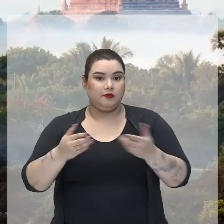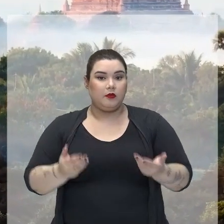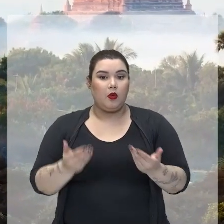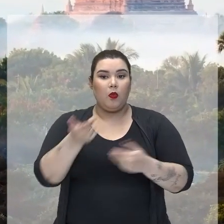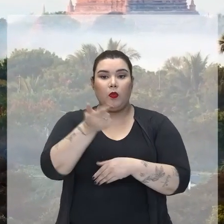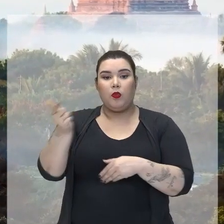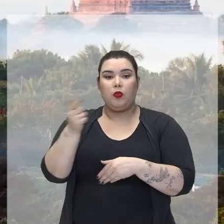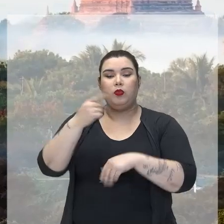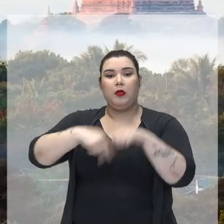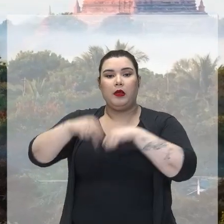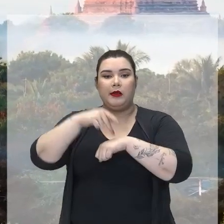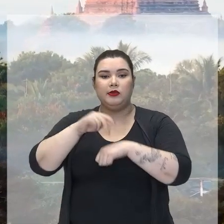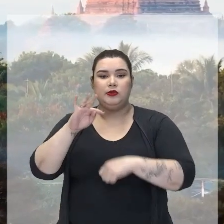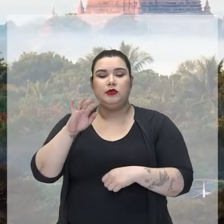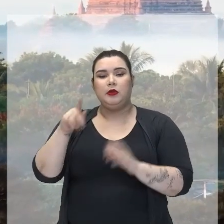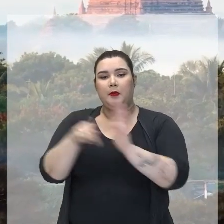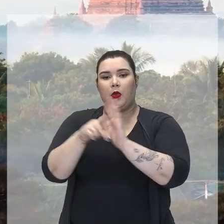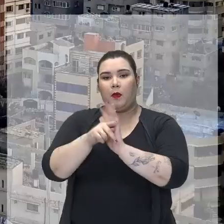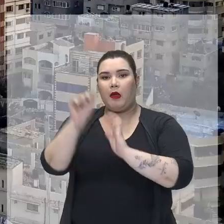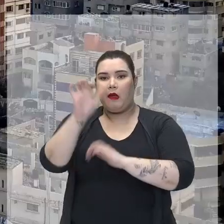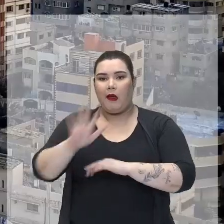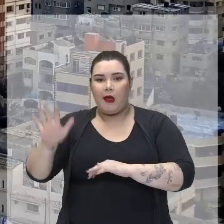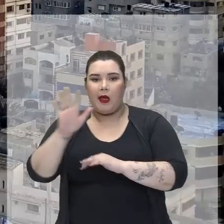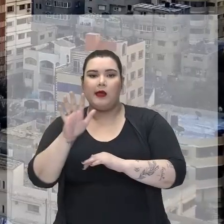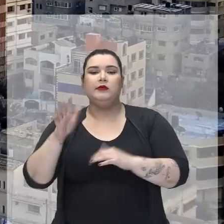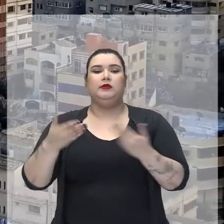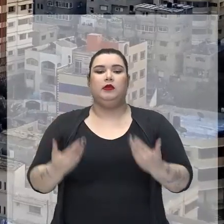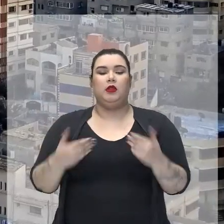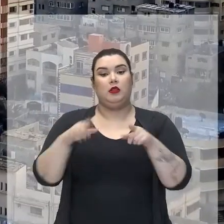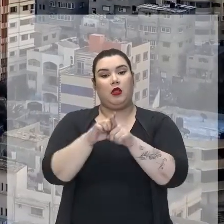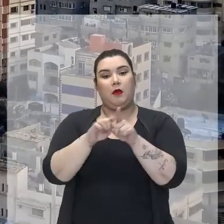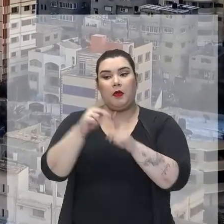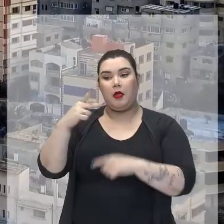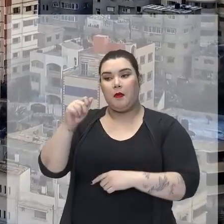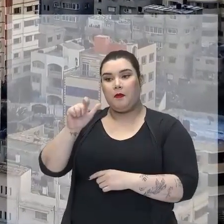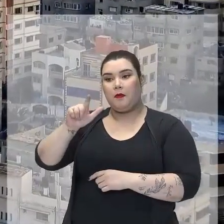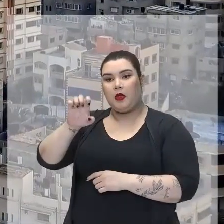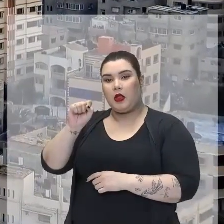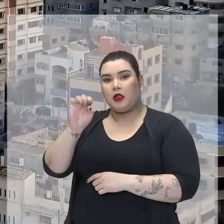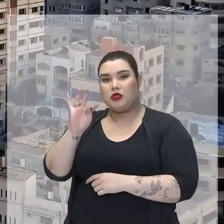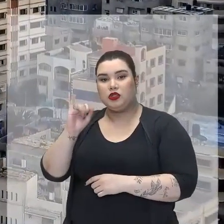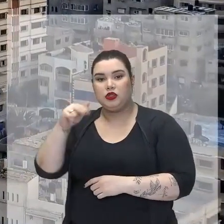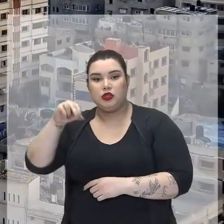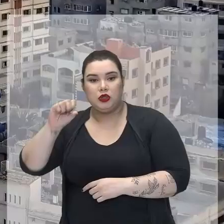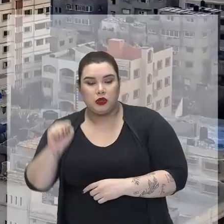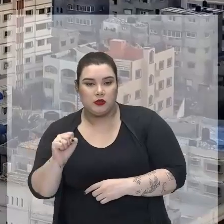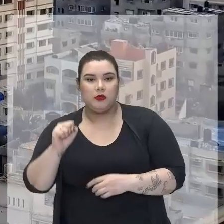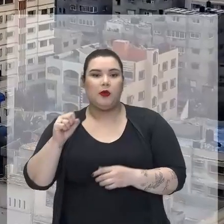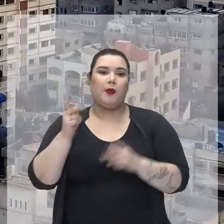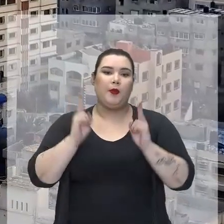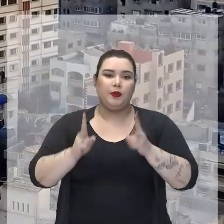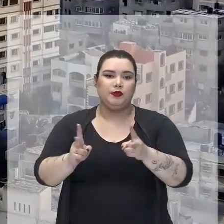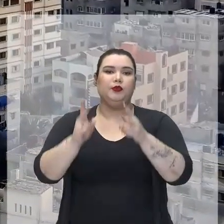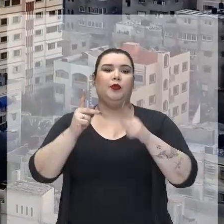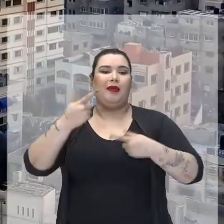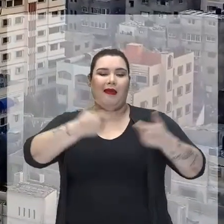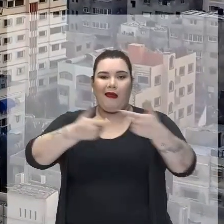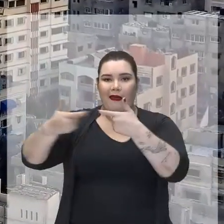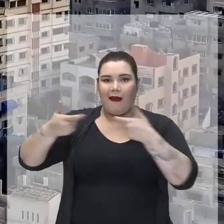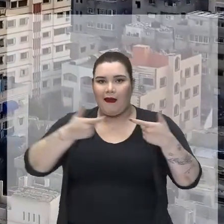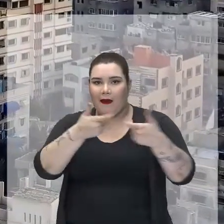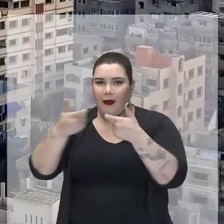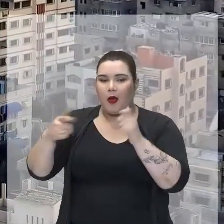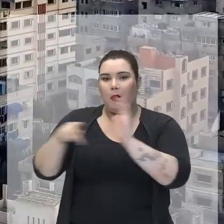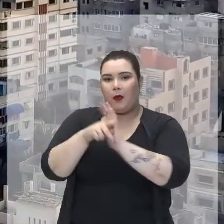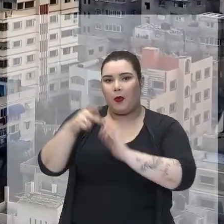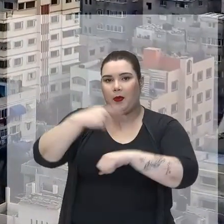na Ásia são dominados pela China. Os palestinos lá no Oriente Médio, que continuam em guerra com Israel.